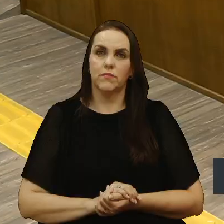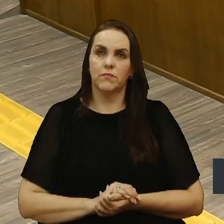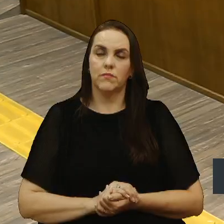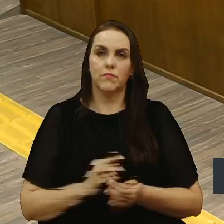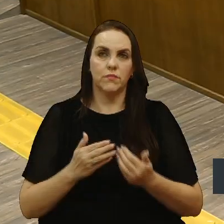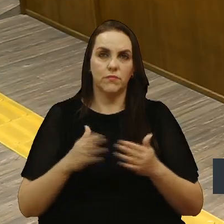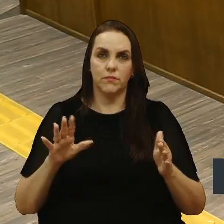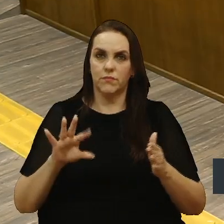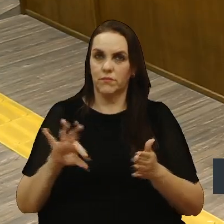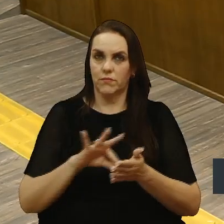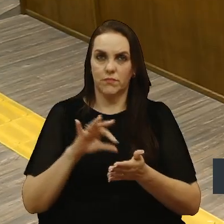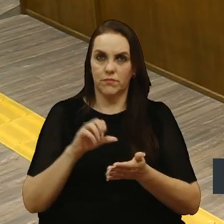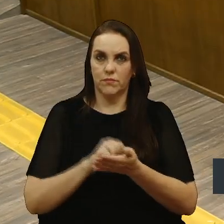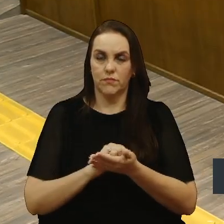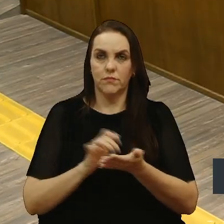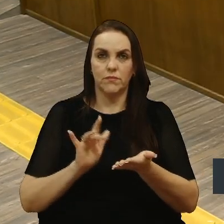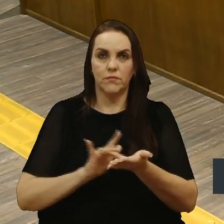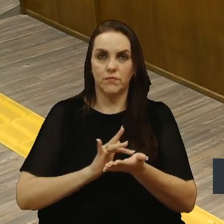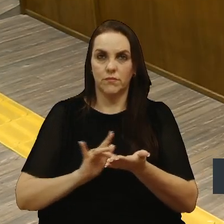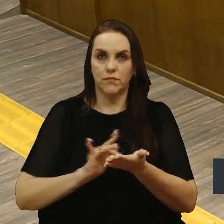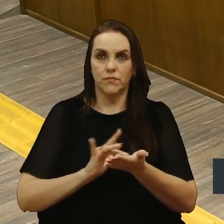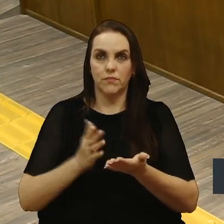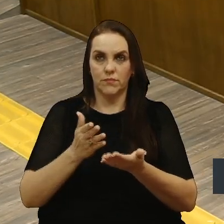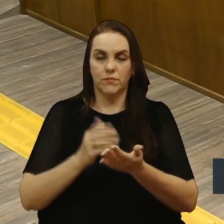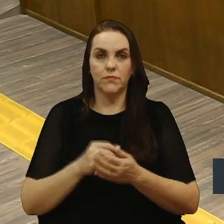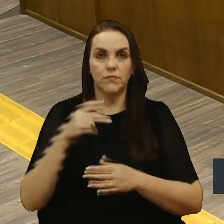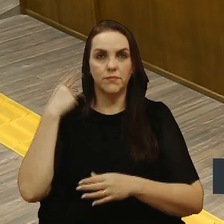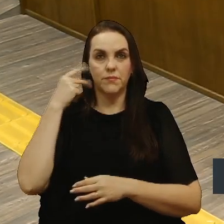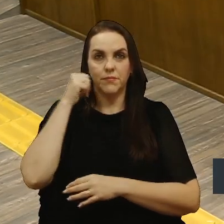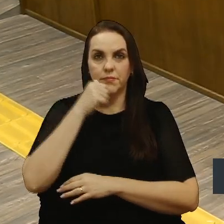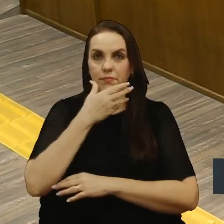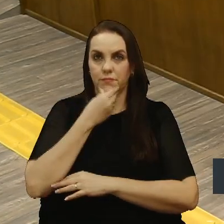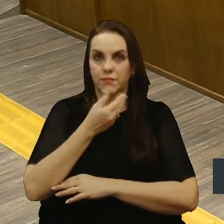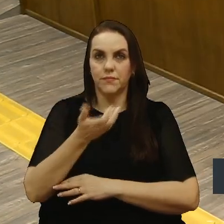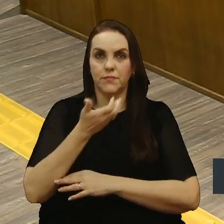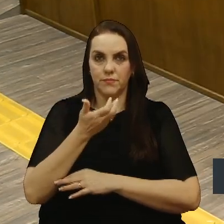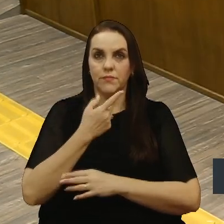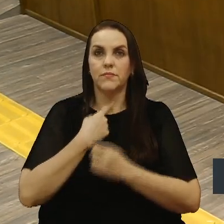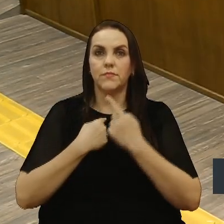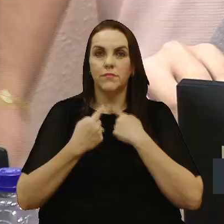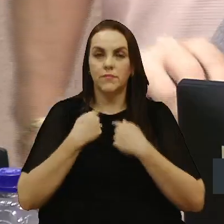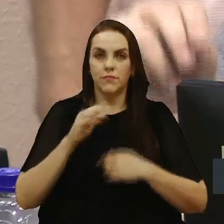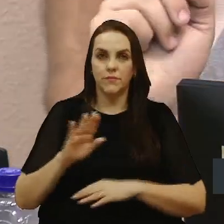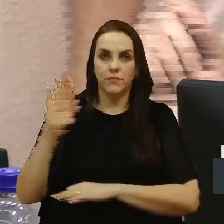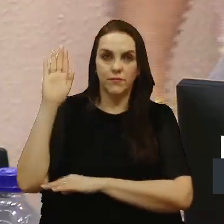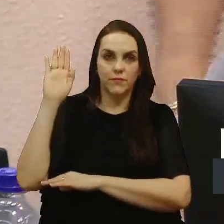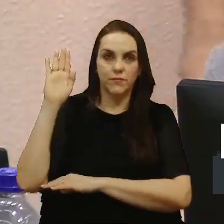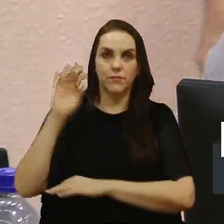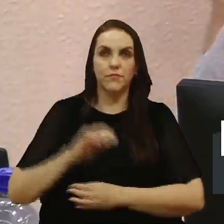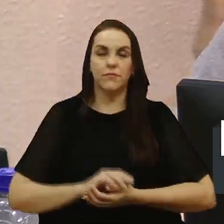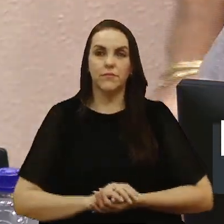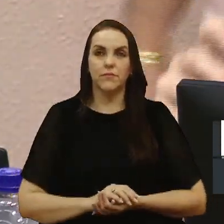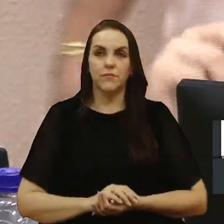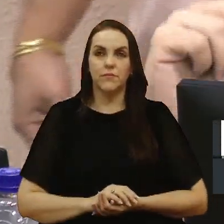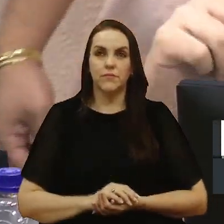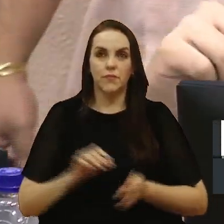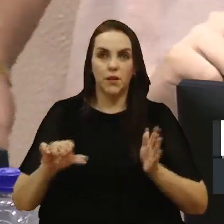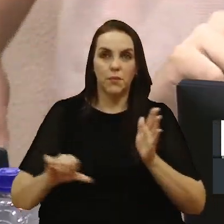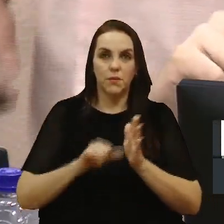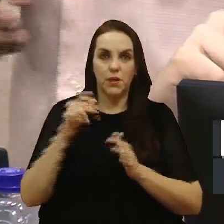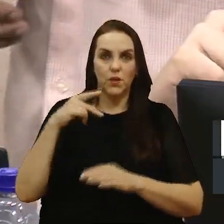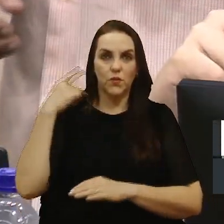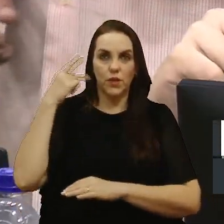Estão abertas inscrições por meio do dispositivo eletrônico para os vereadores e vereadoras que desejam usar da palavra. Primeiro